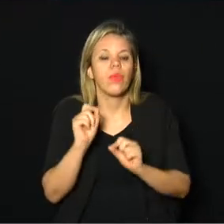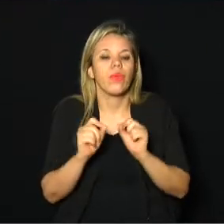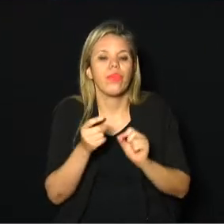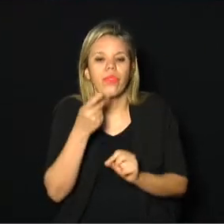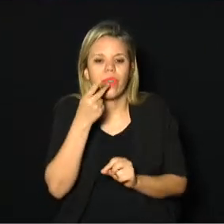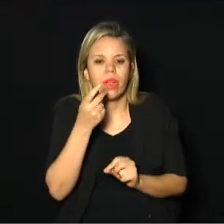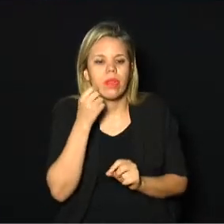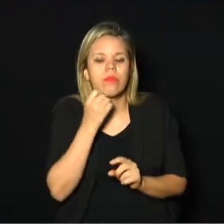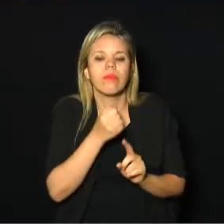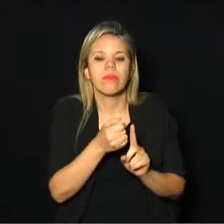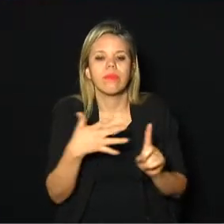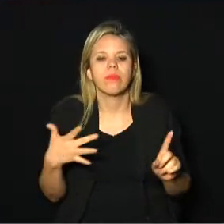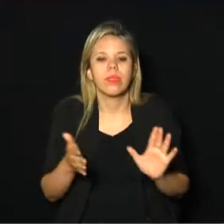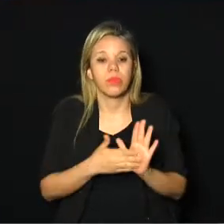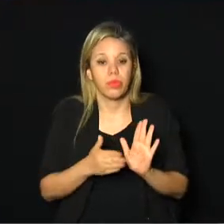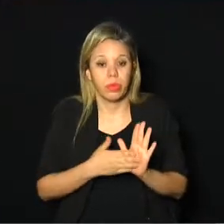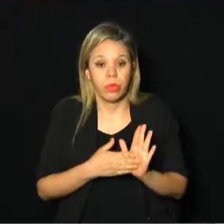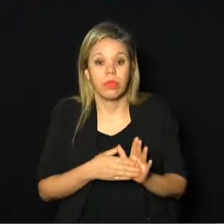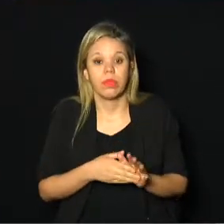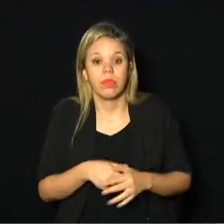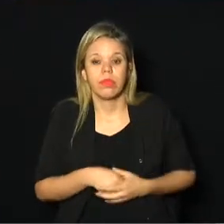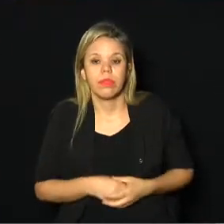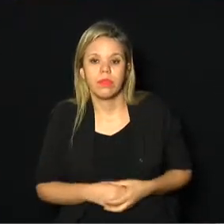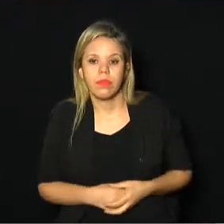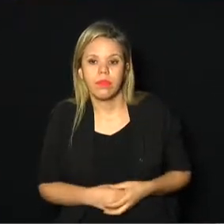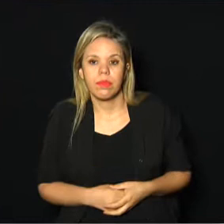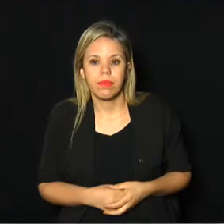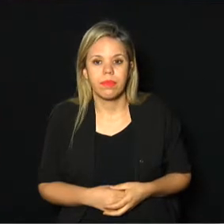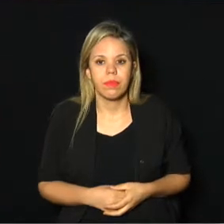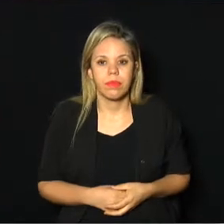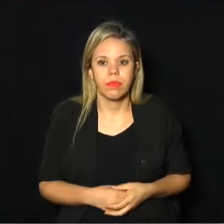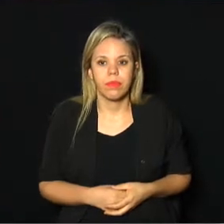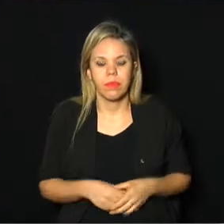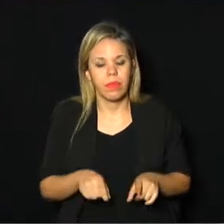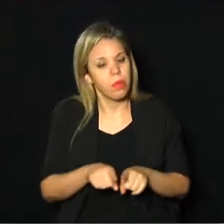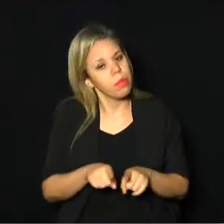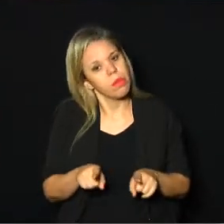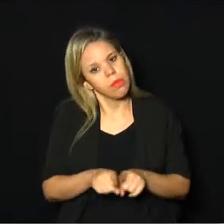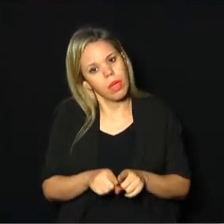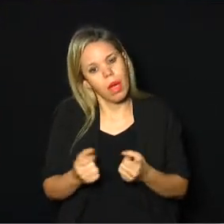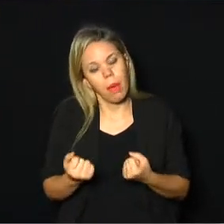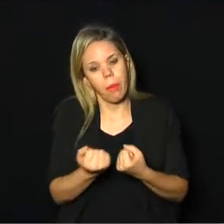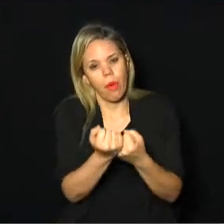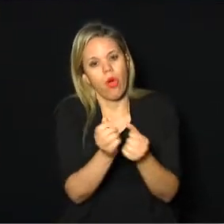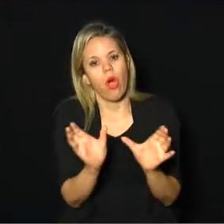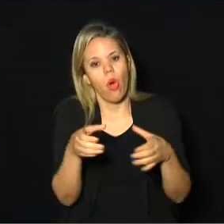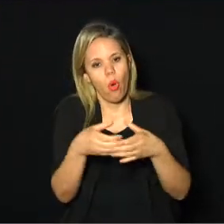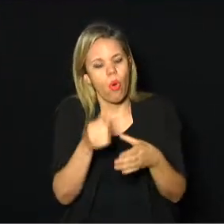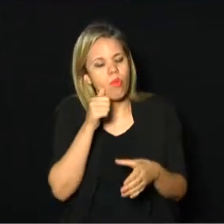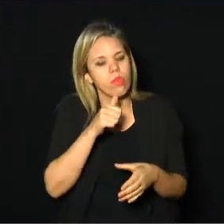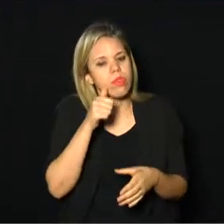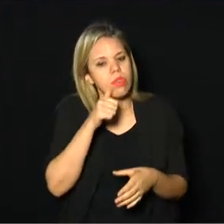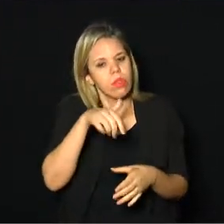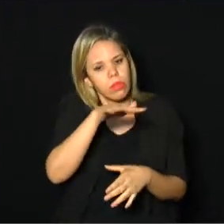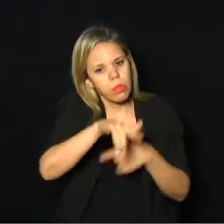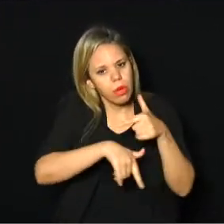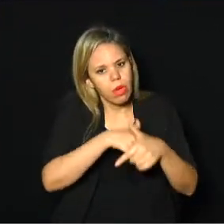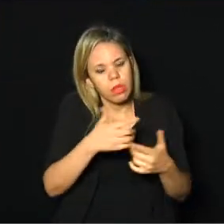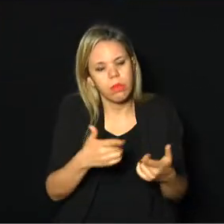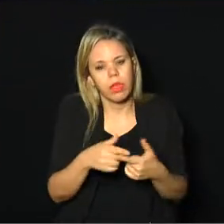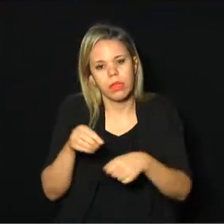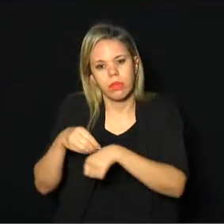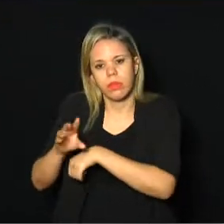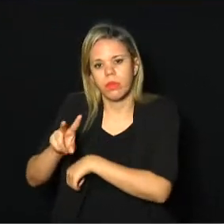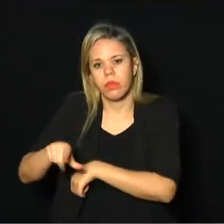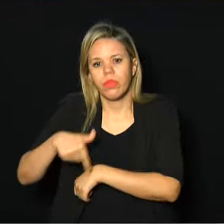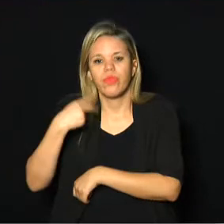colocar algumas propostas de encaminhamento para a Comissão da Mulher aqui também. Depois eu passo a palavra para o